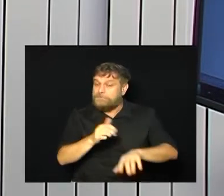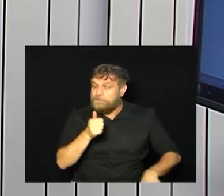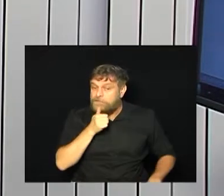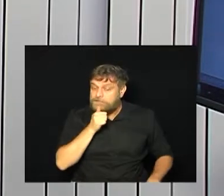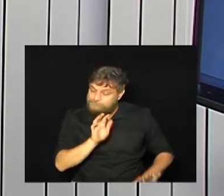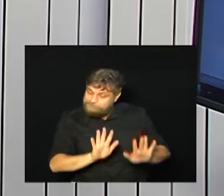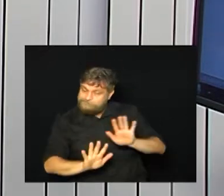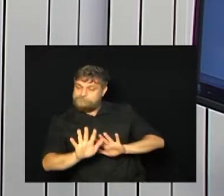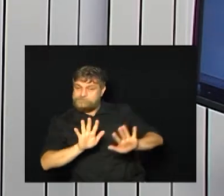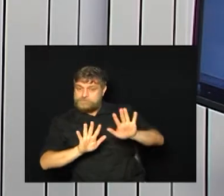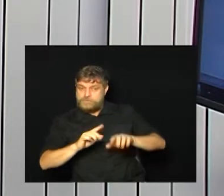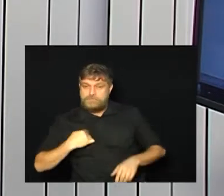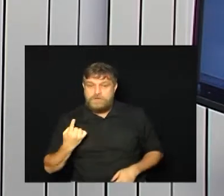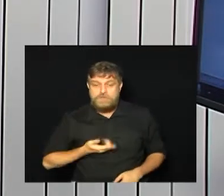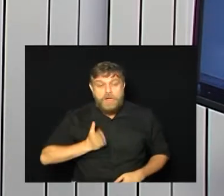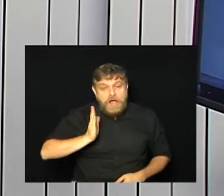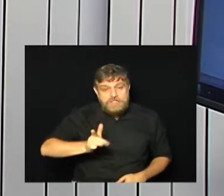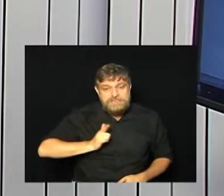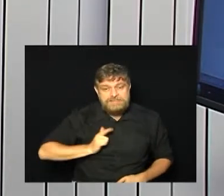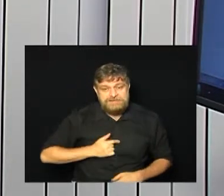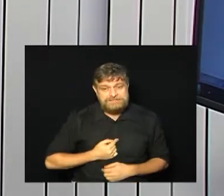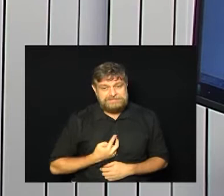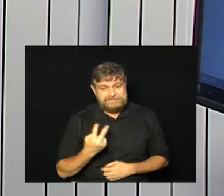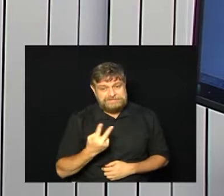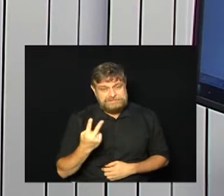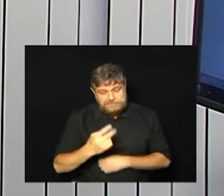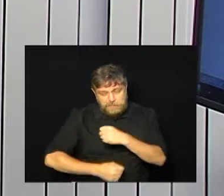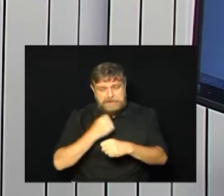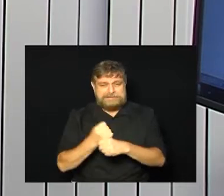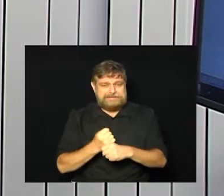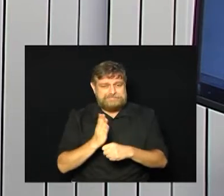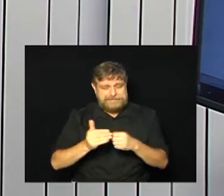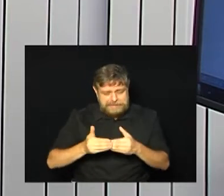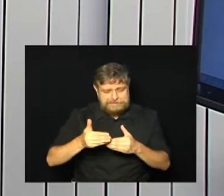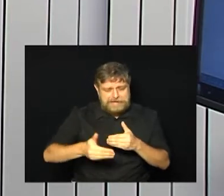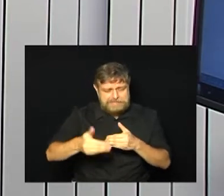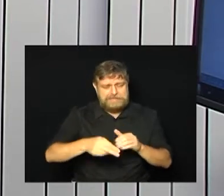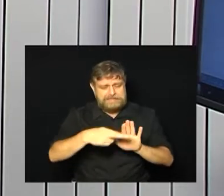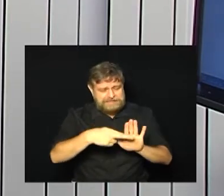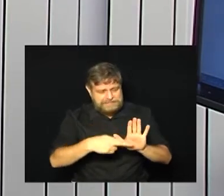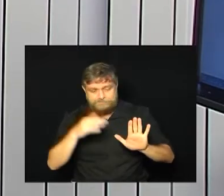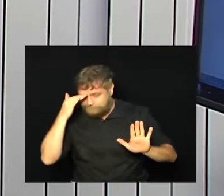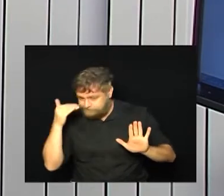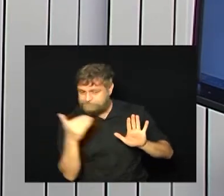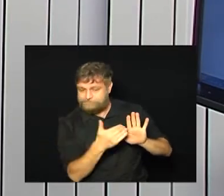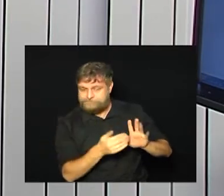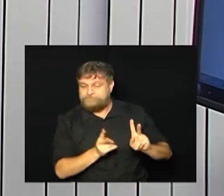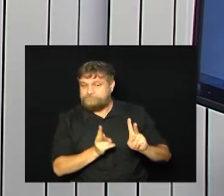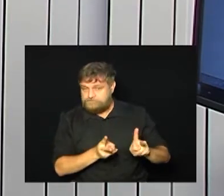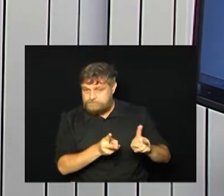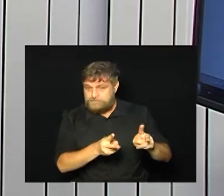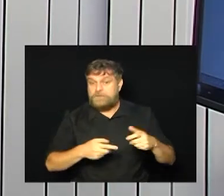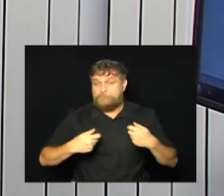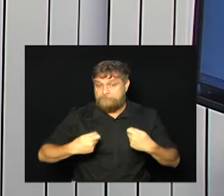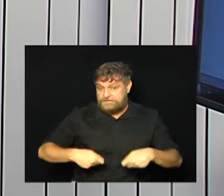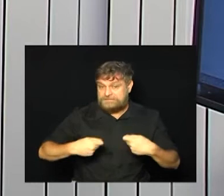Covid-19. Já estamos caminhando aí para o 2º ano consecutivo de cuidados que precisam continuar.